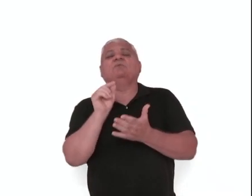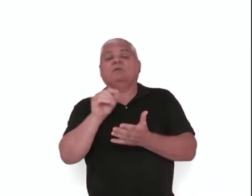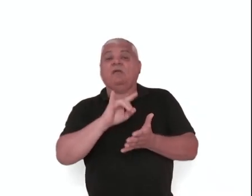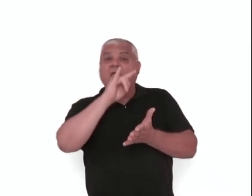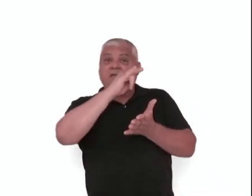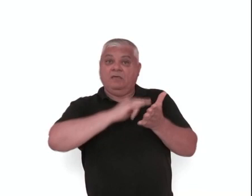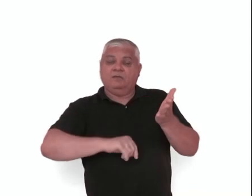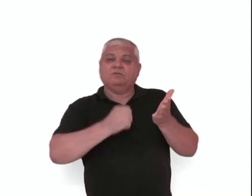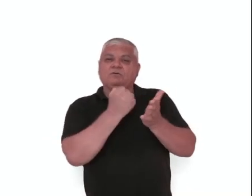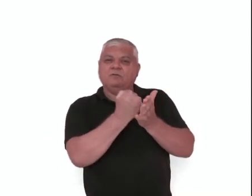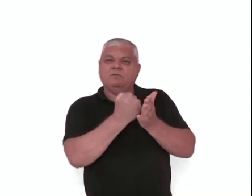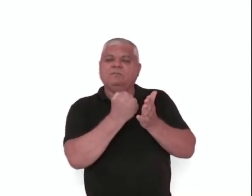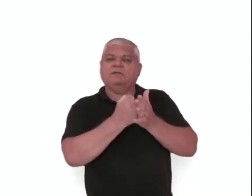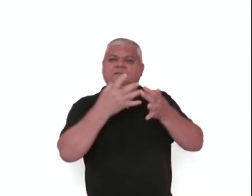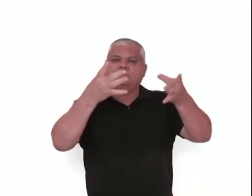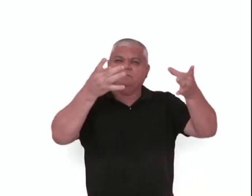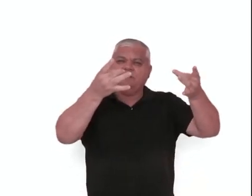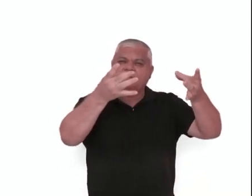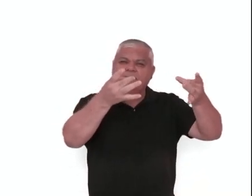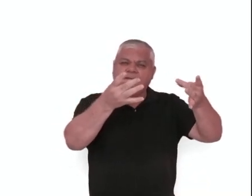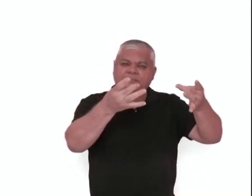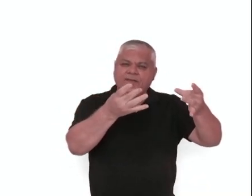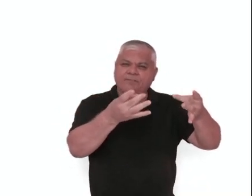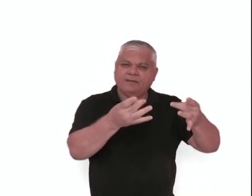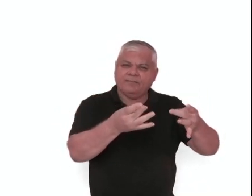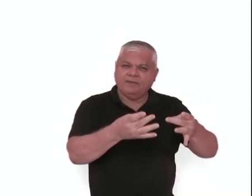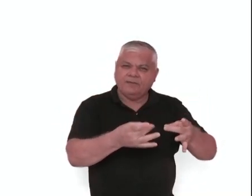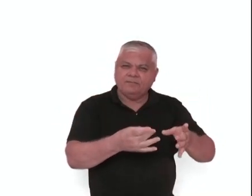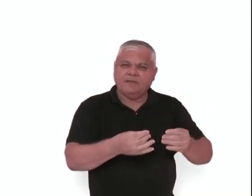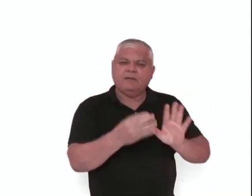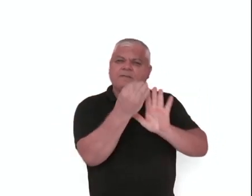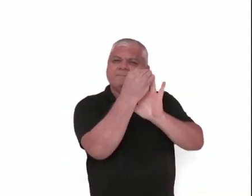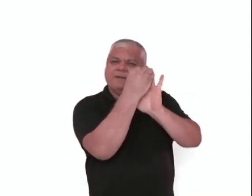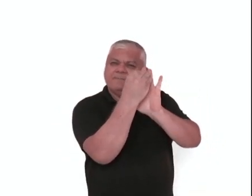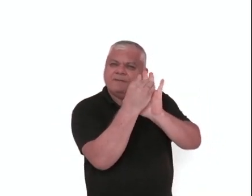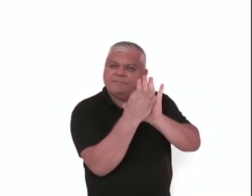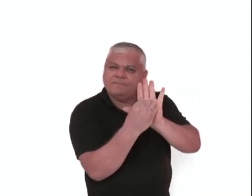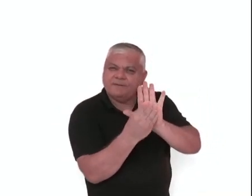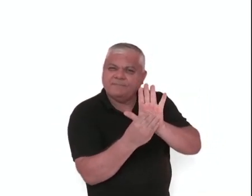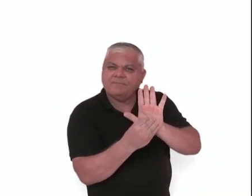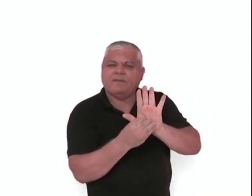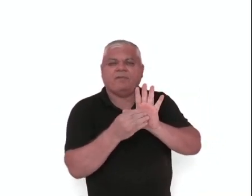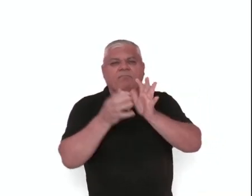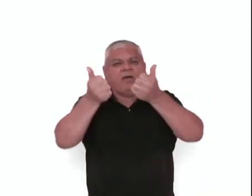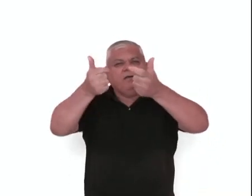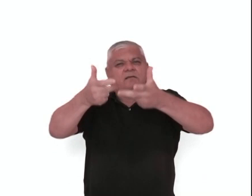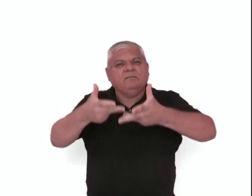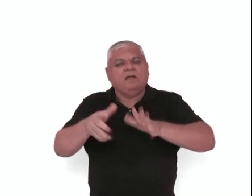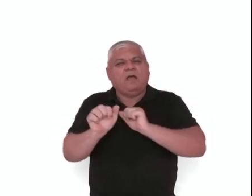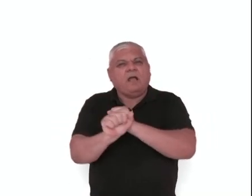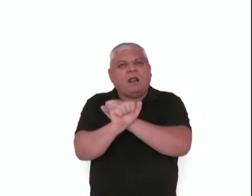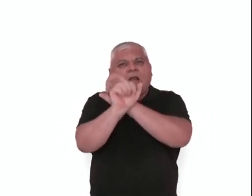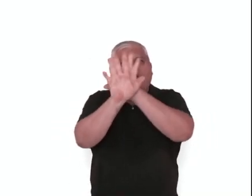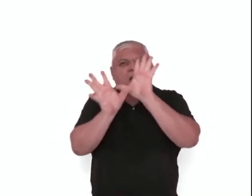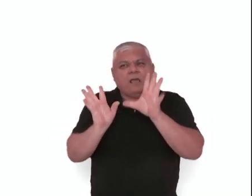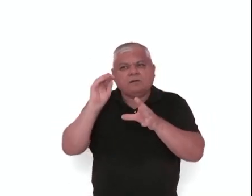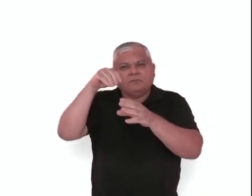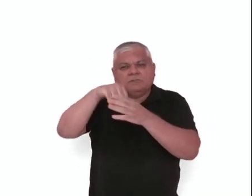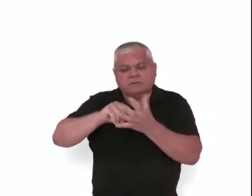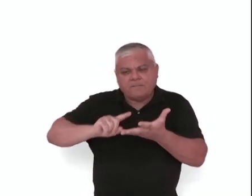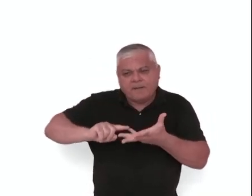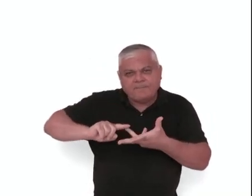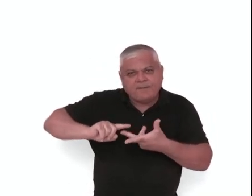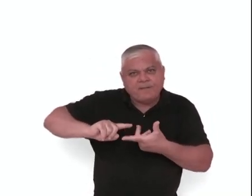que estrutura, define, regula e normatiza as ações da instituição de ensino. Ele é um manual